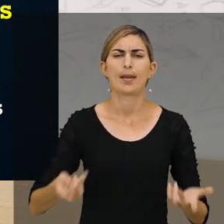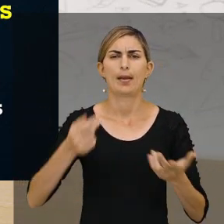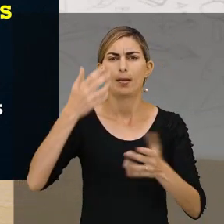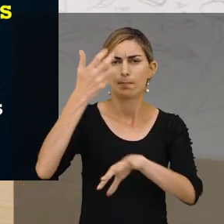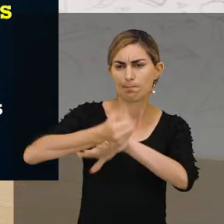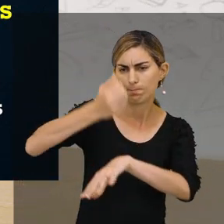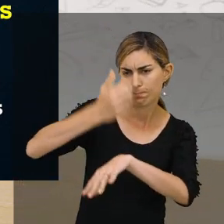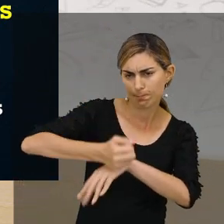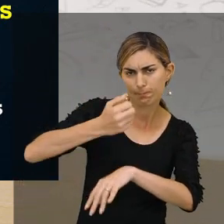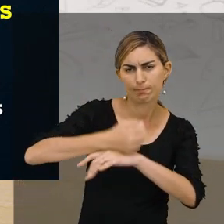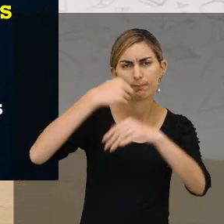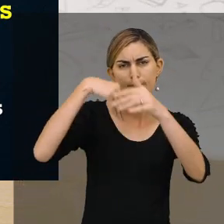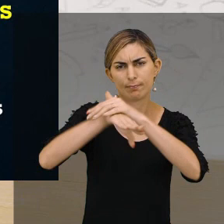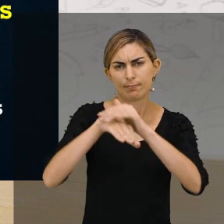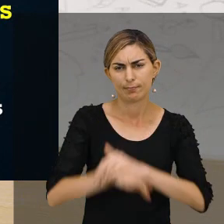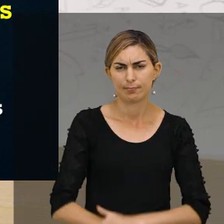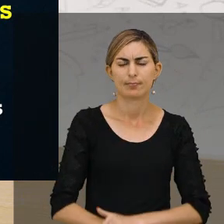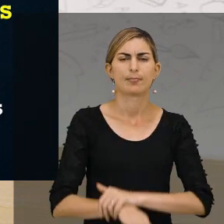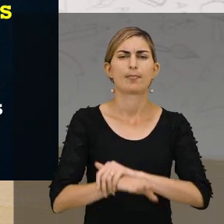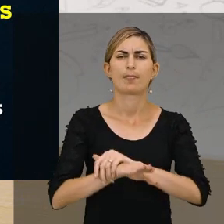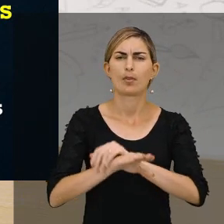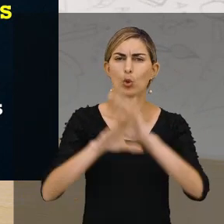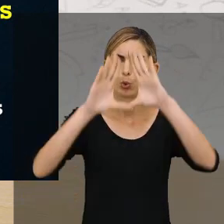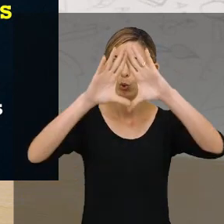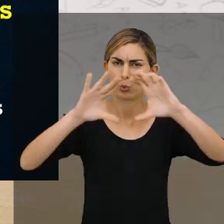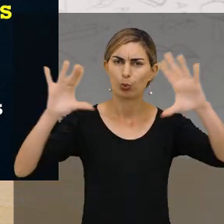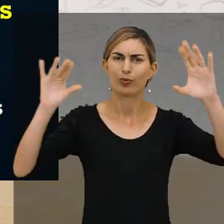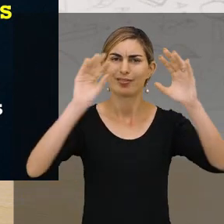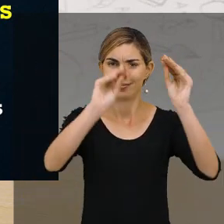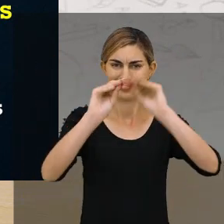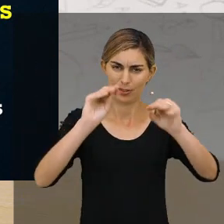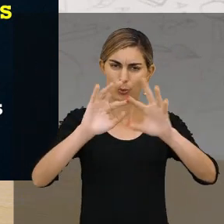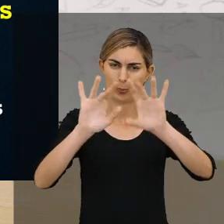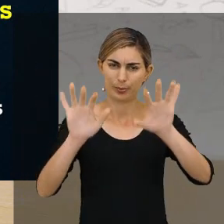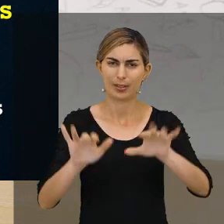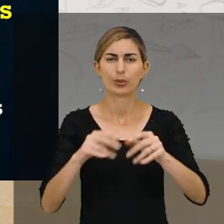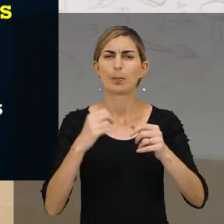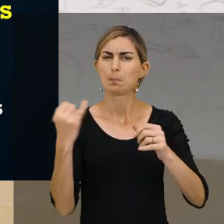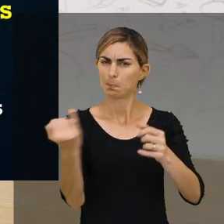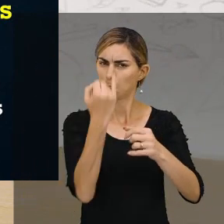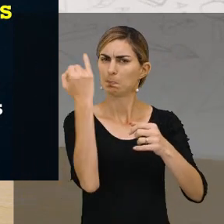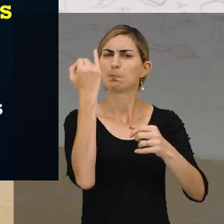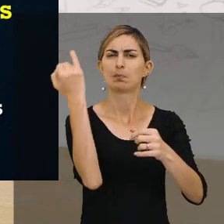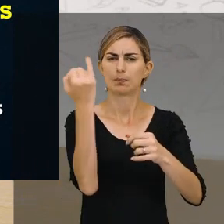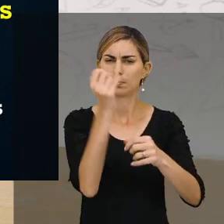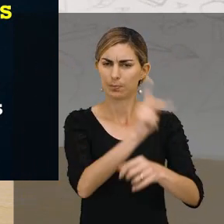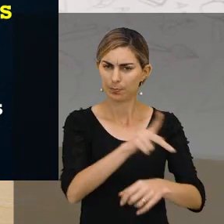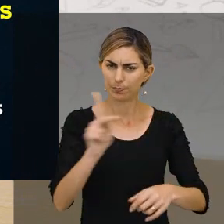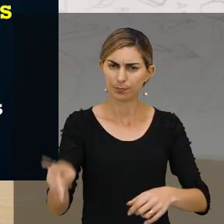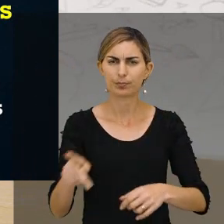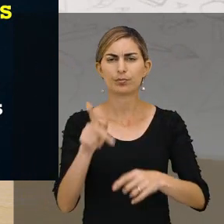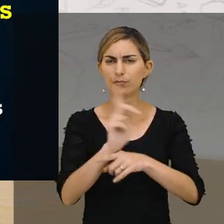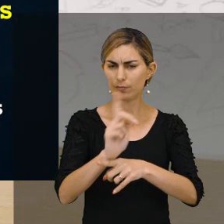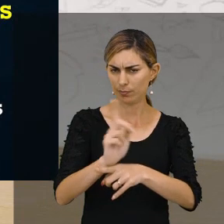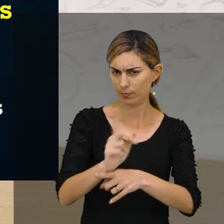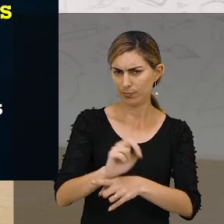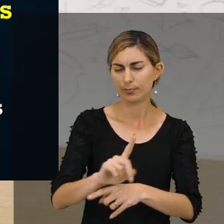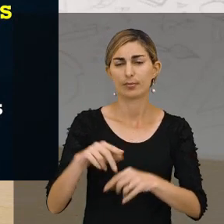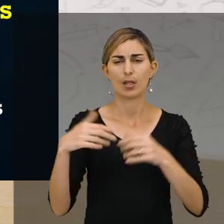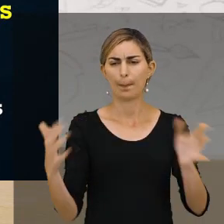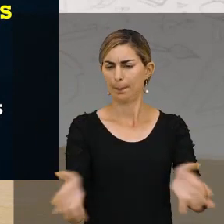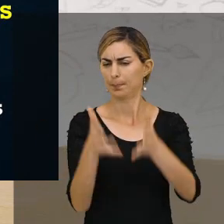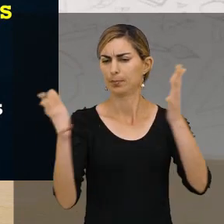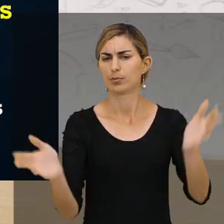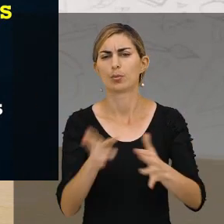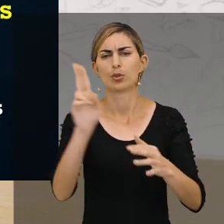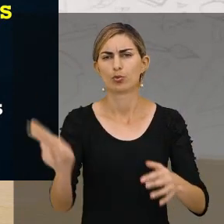de armazenamento, inclusive nas nuvens, né, são poderosos aliados dos professores e da gestão